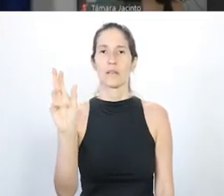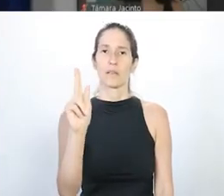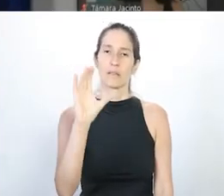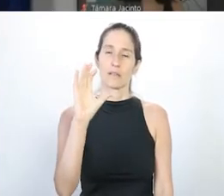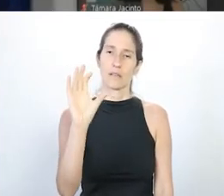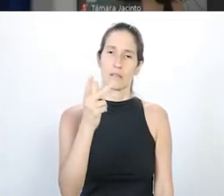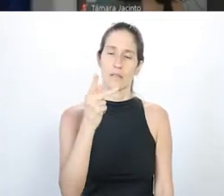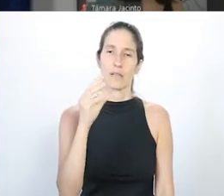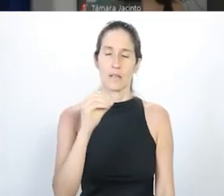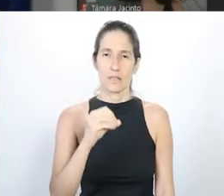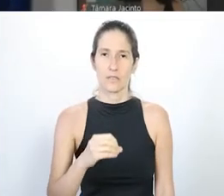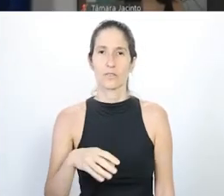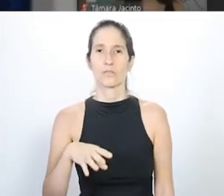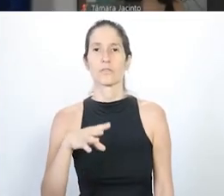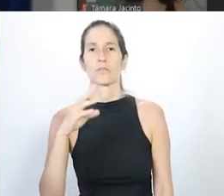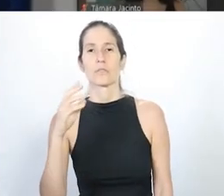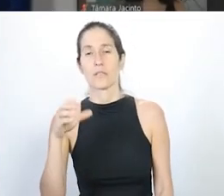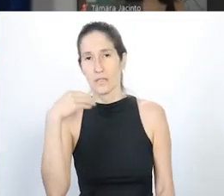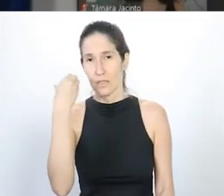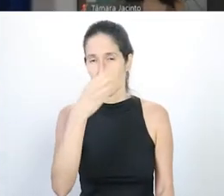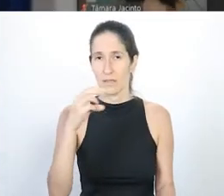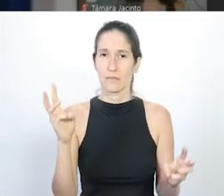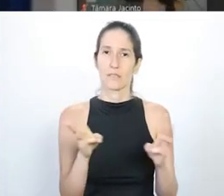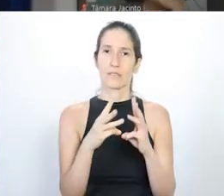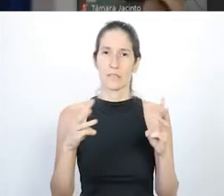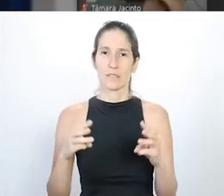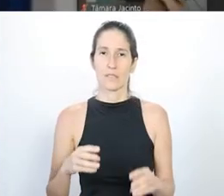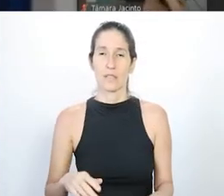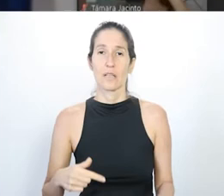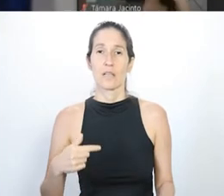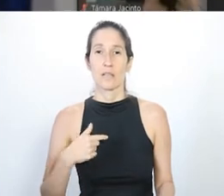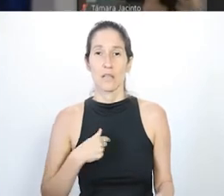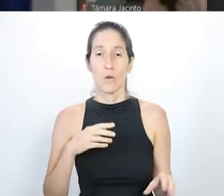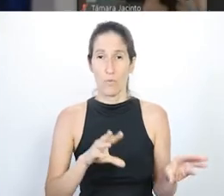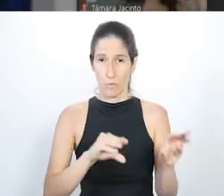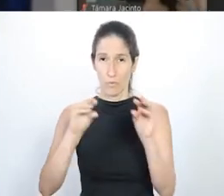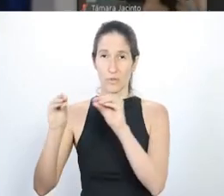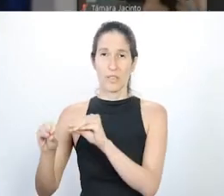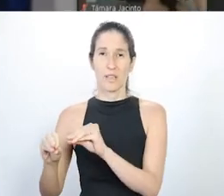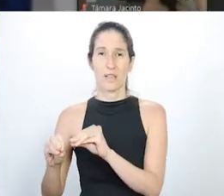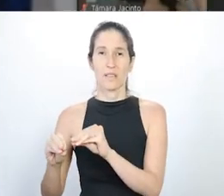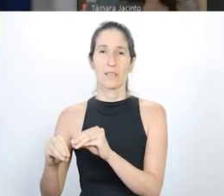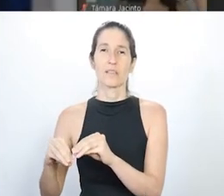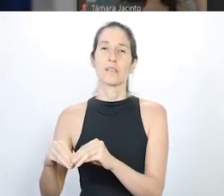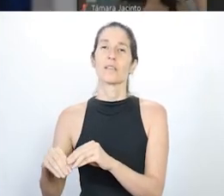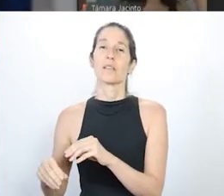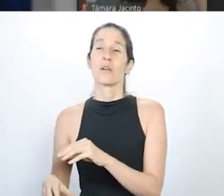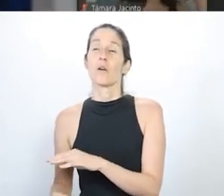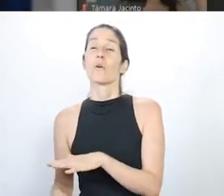eu passei muito tempo fora da Mata Norte. Quando eu voltei para a Mata Norte, ainda o assunto ainda era esse. Você vê.